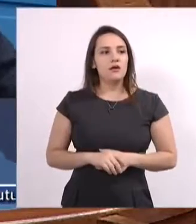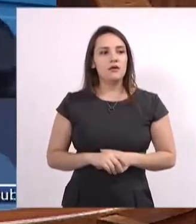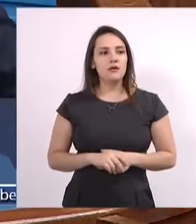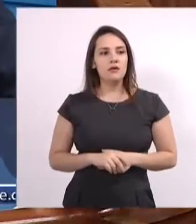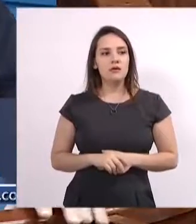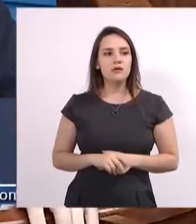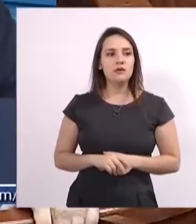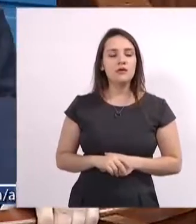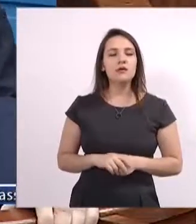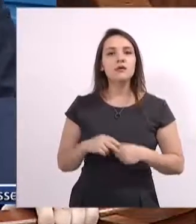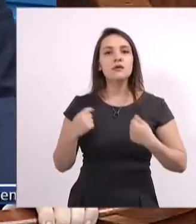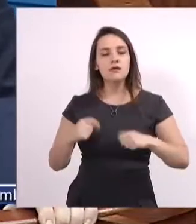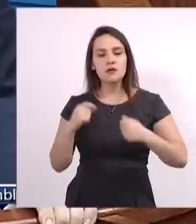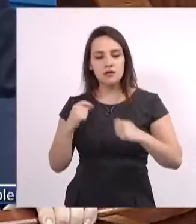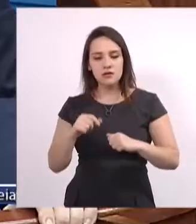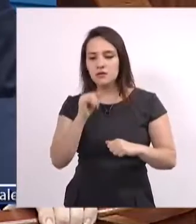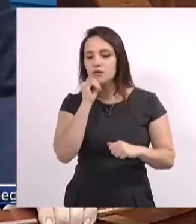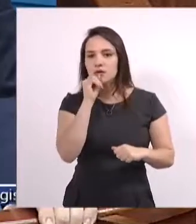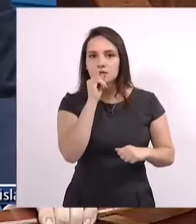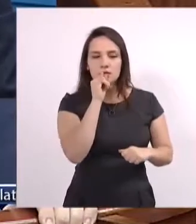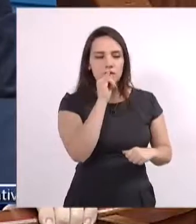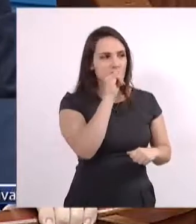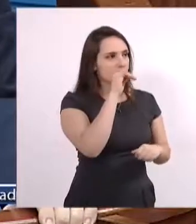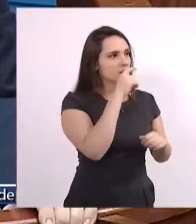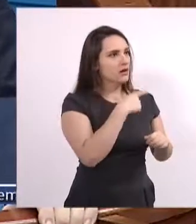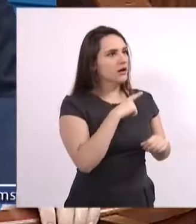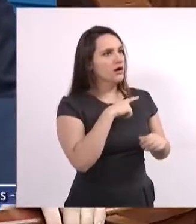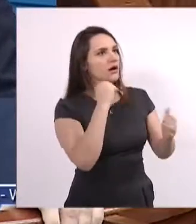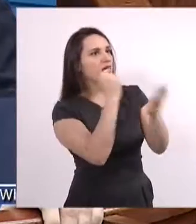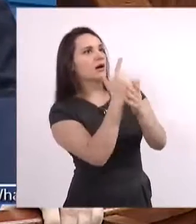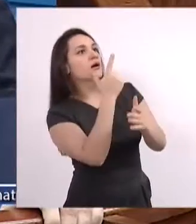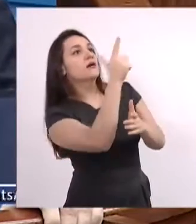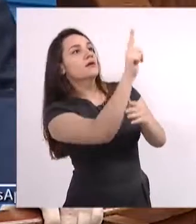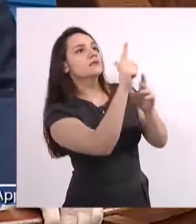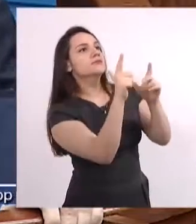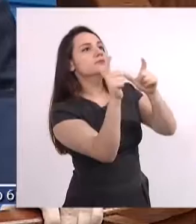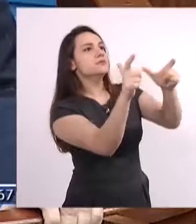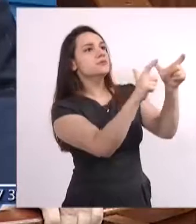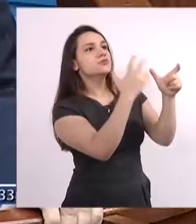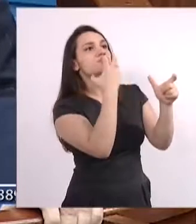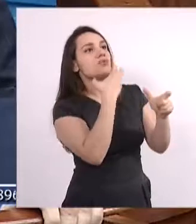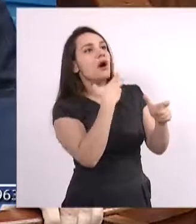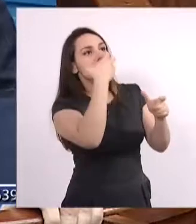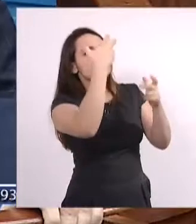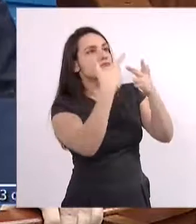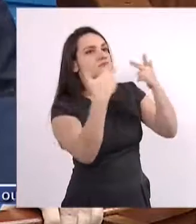Parar de importar frutas, por exemplo,